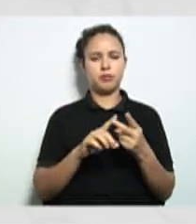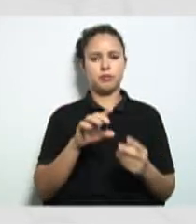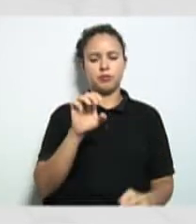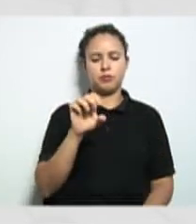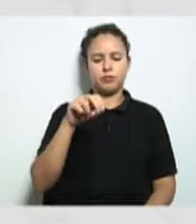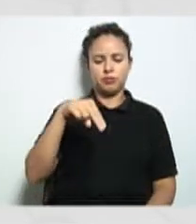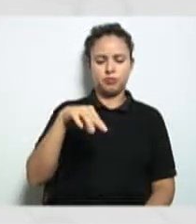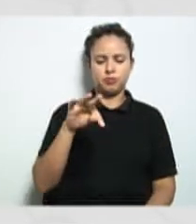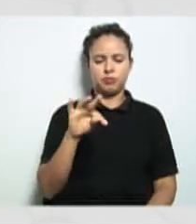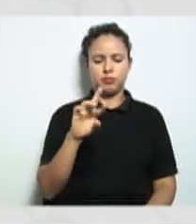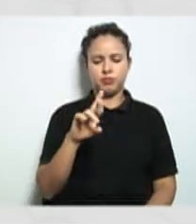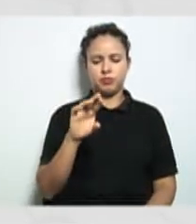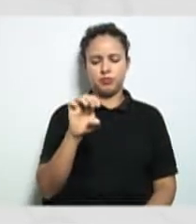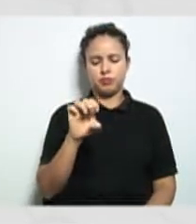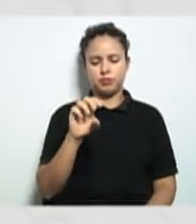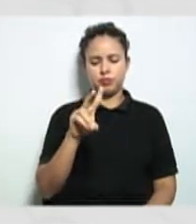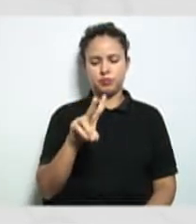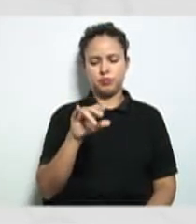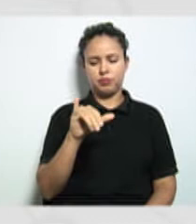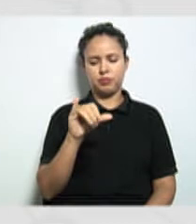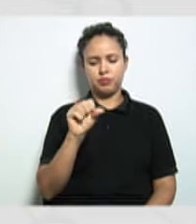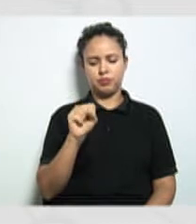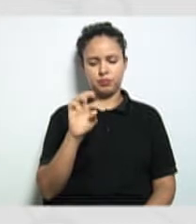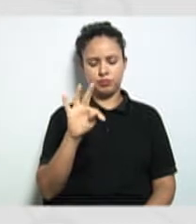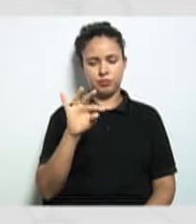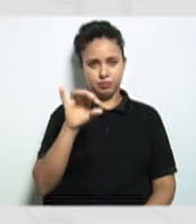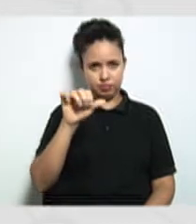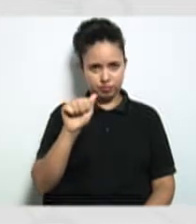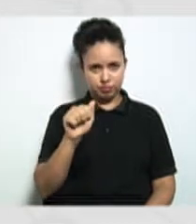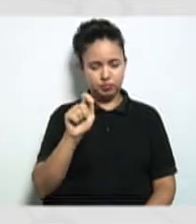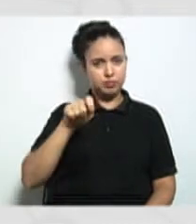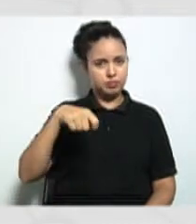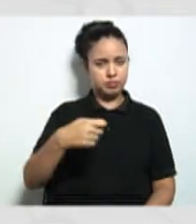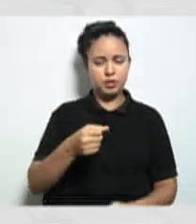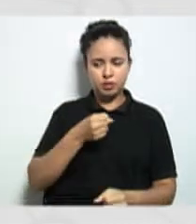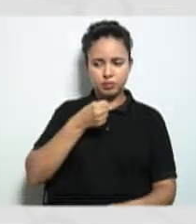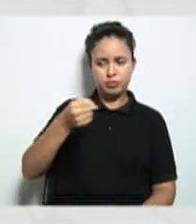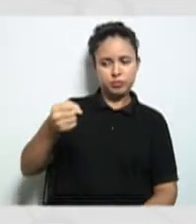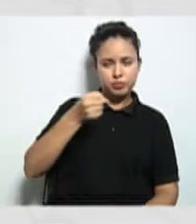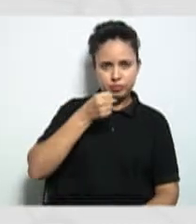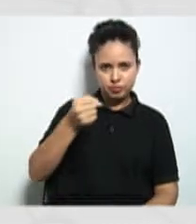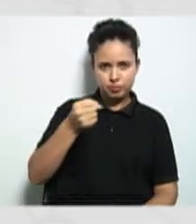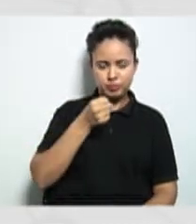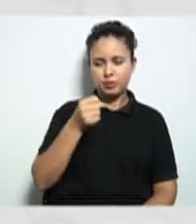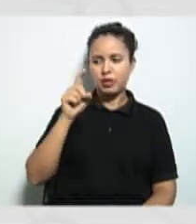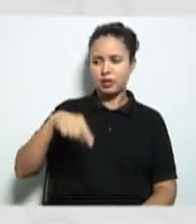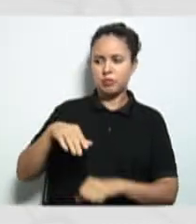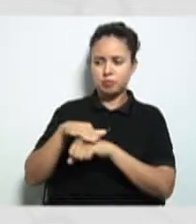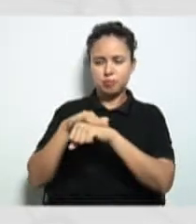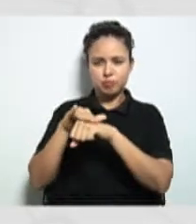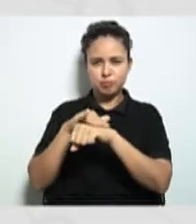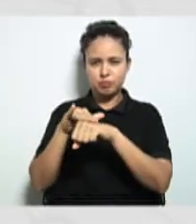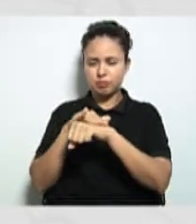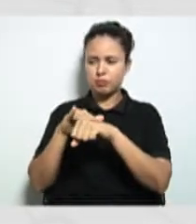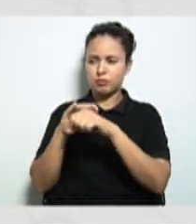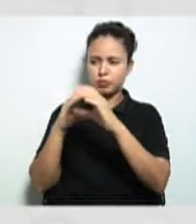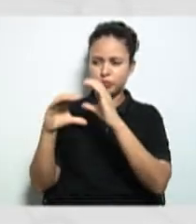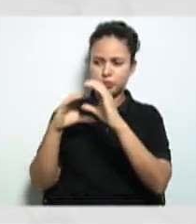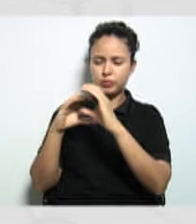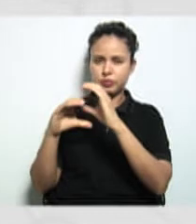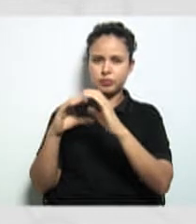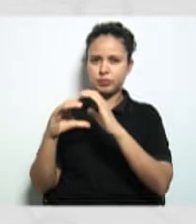uma conversação realizada de maneira metódica, quer dizer, com um